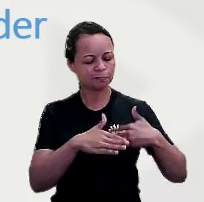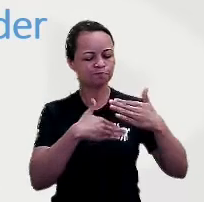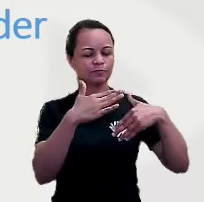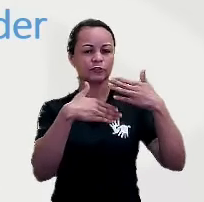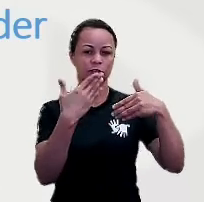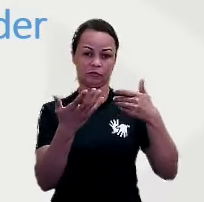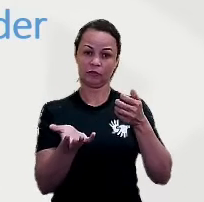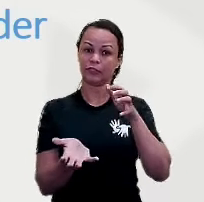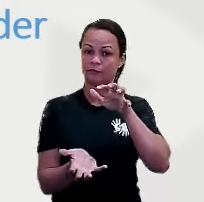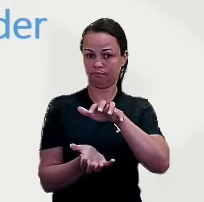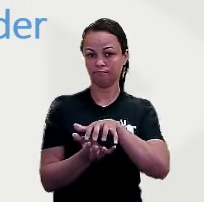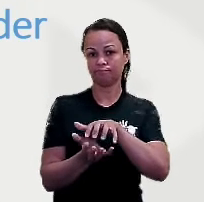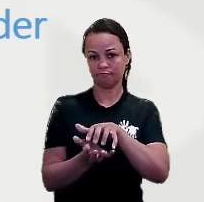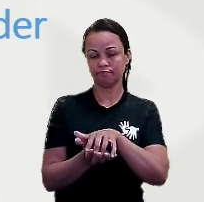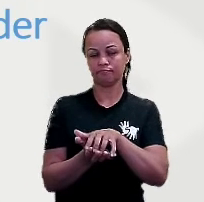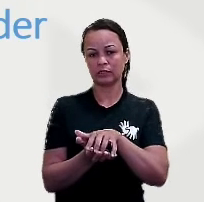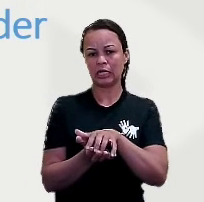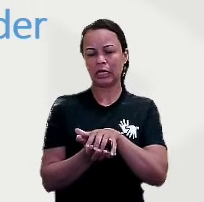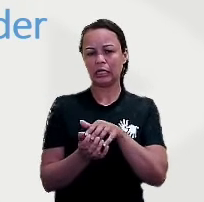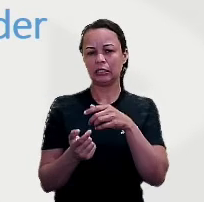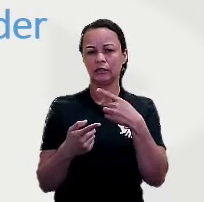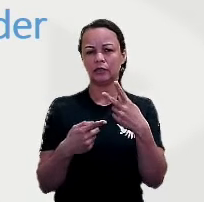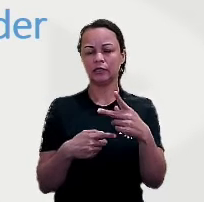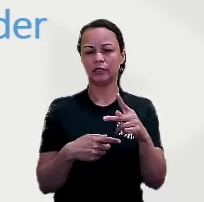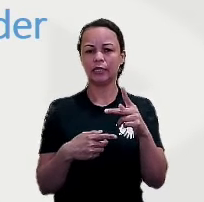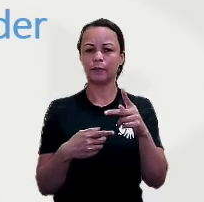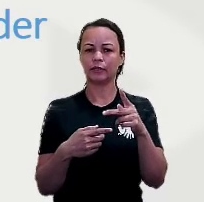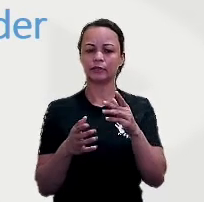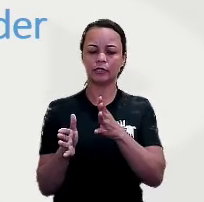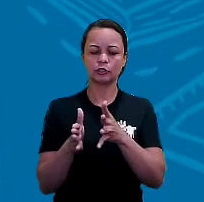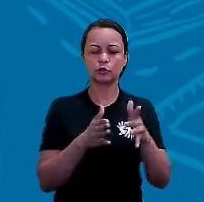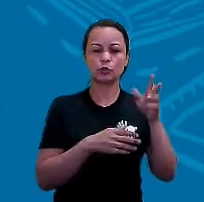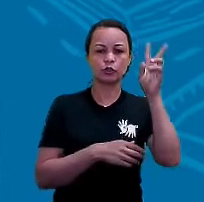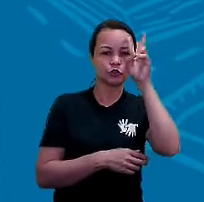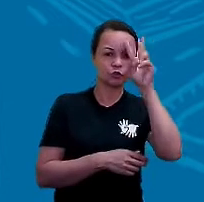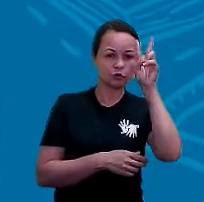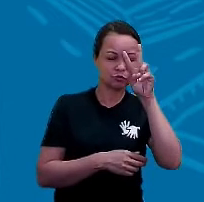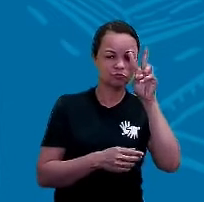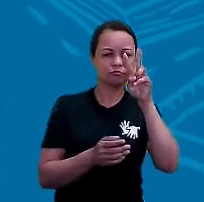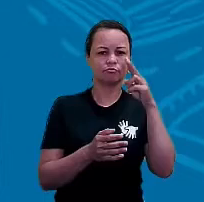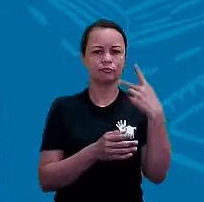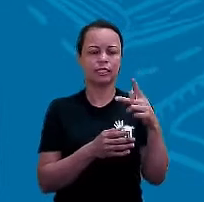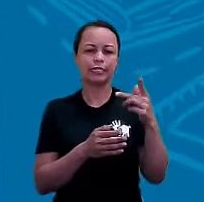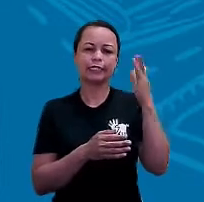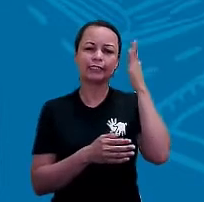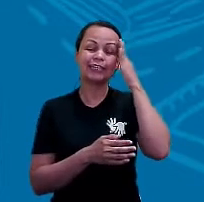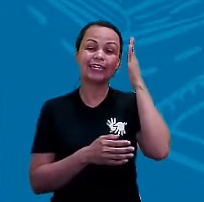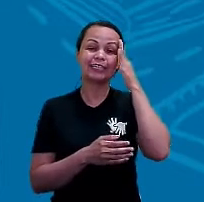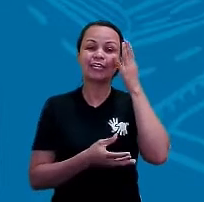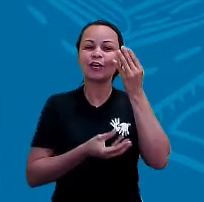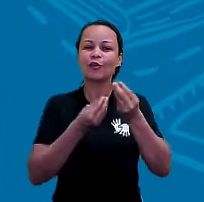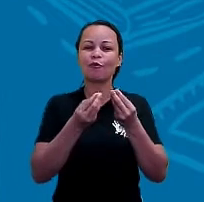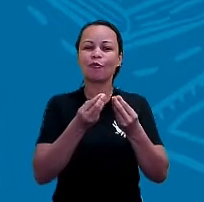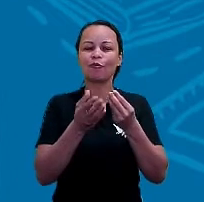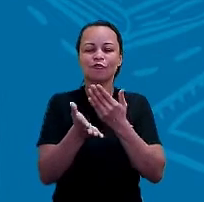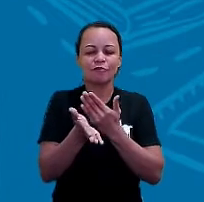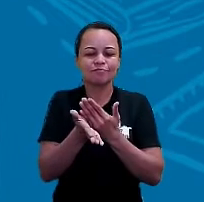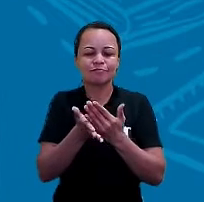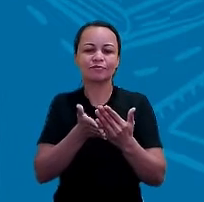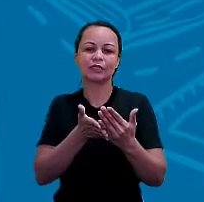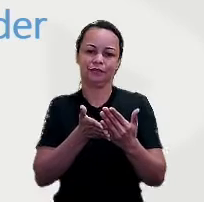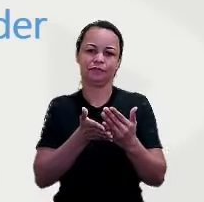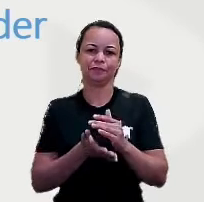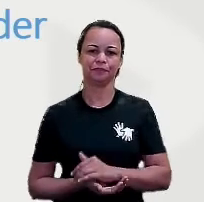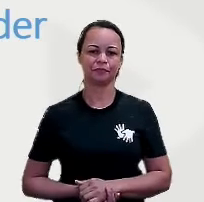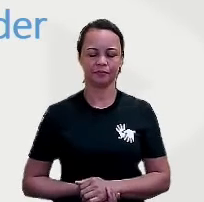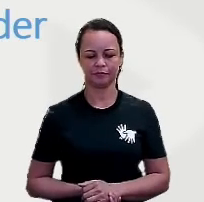em Pernambuco, e a partir da sua história, entender sobre as nossas raízes. Então,